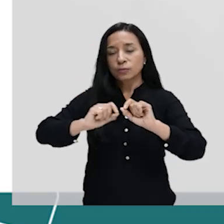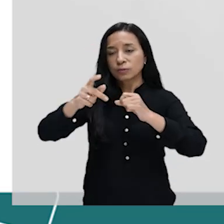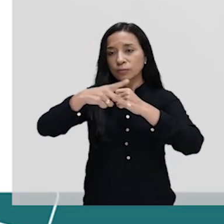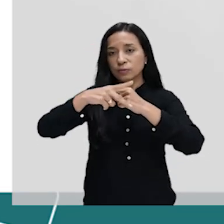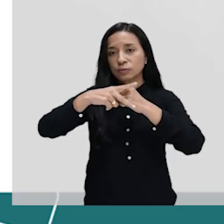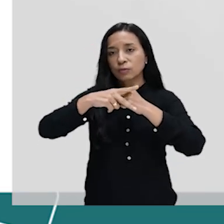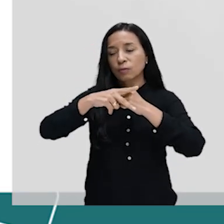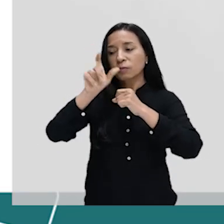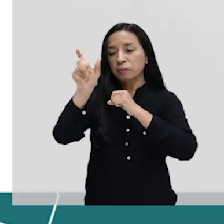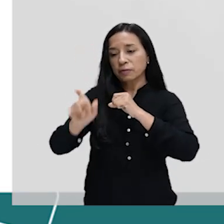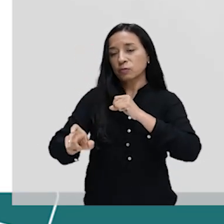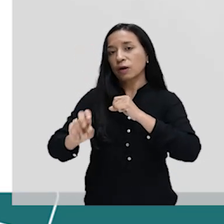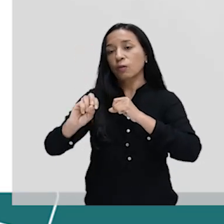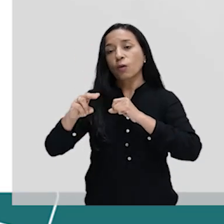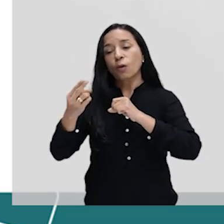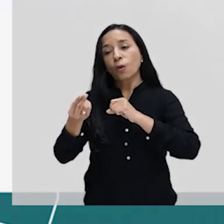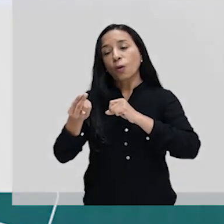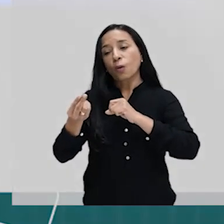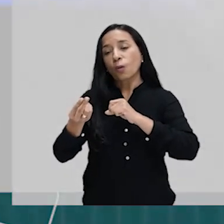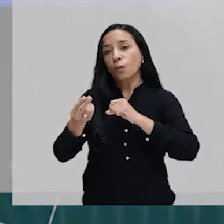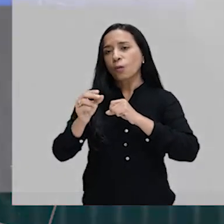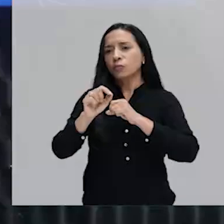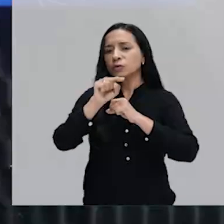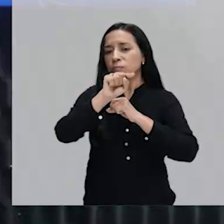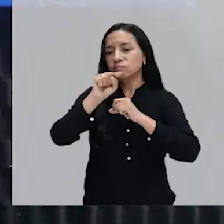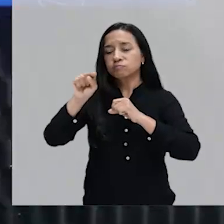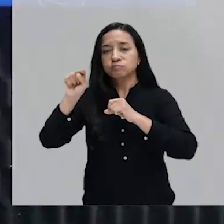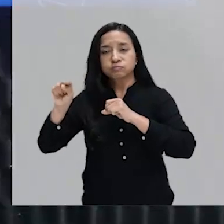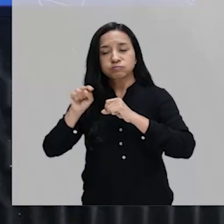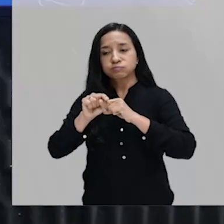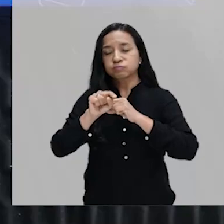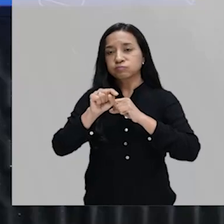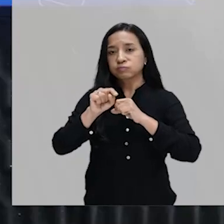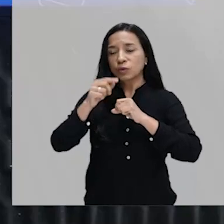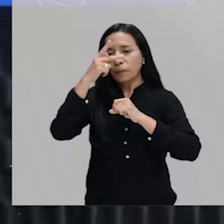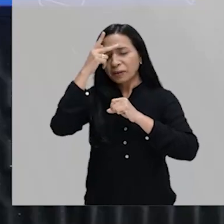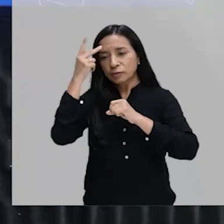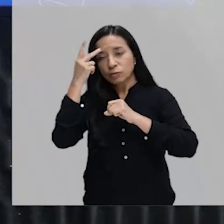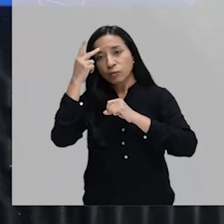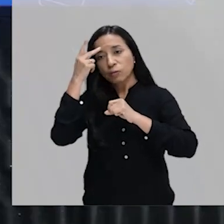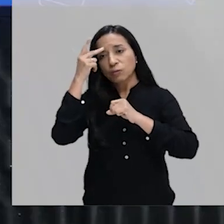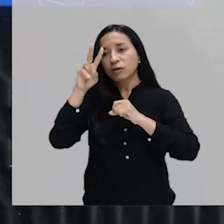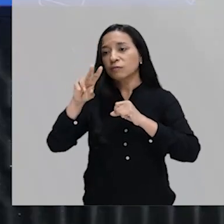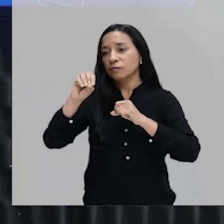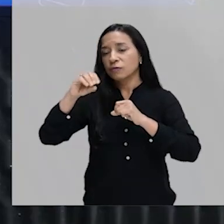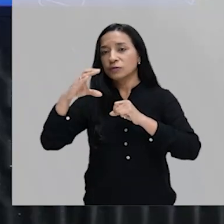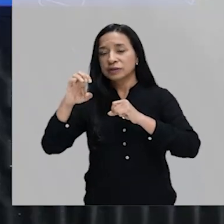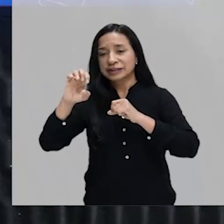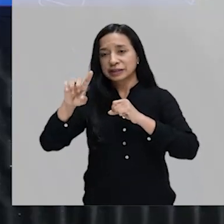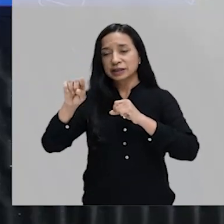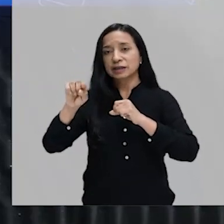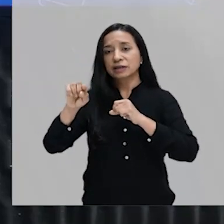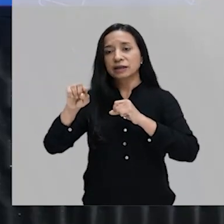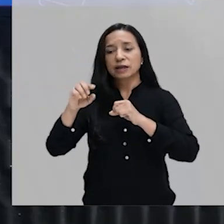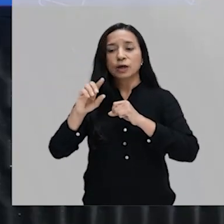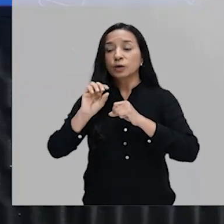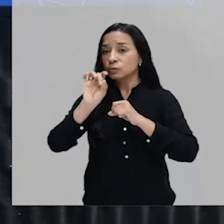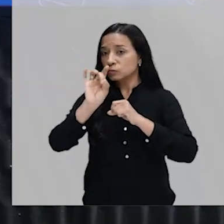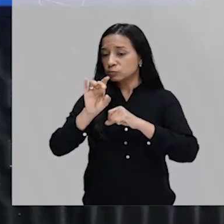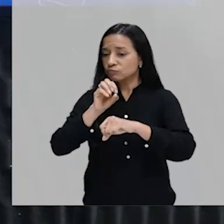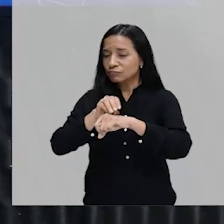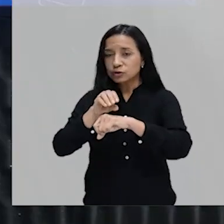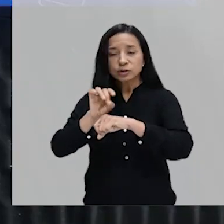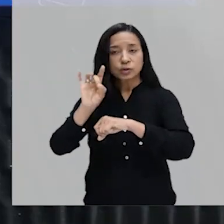pessoal, o que é pronome de tratamento, o que é pronome possessivo. E a dica não é memorizar apenas, você tem que entender o